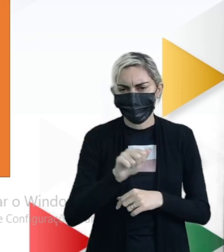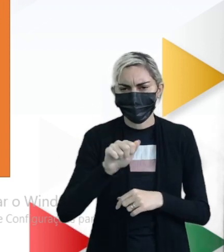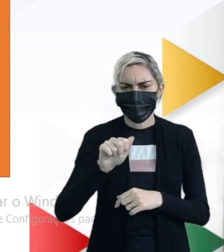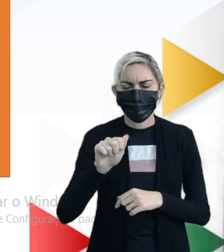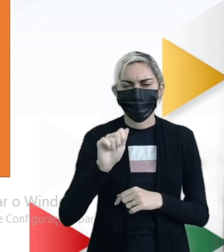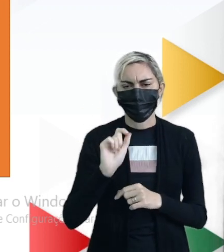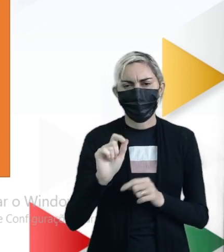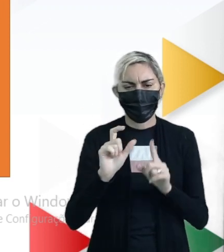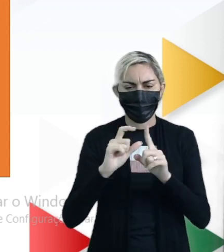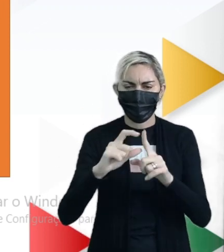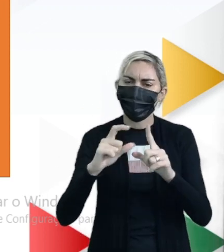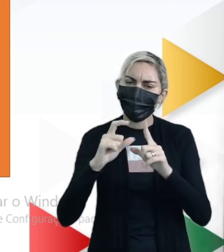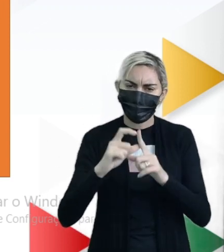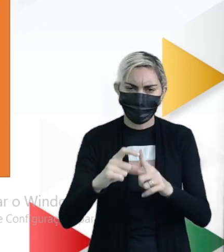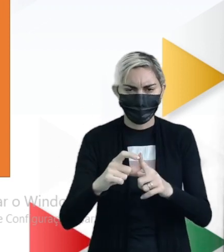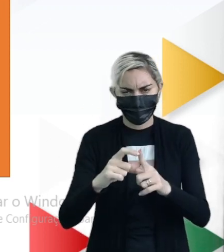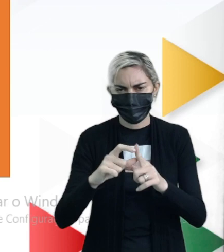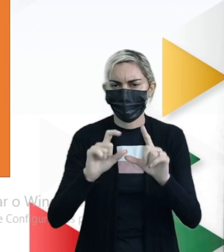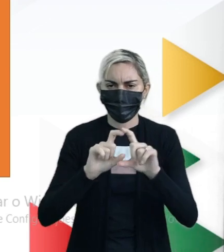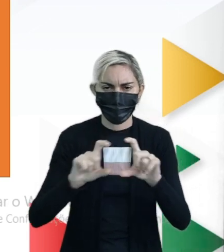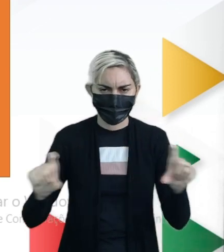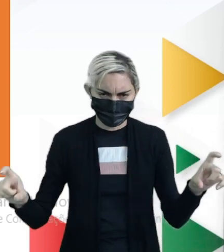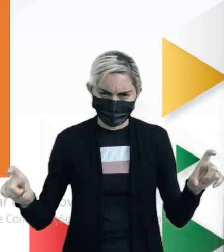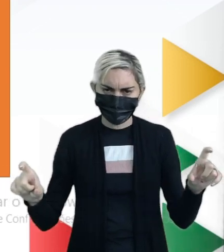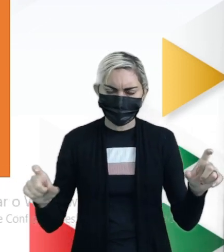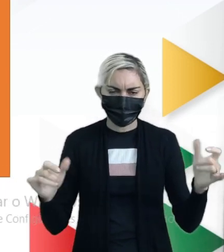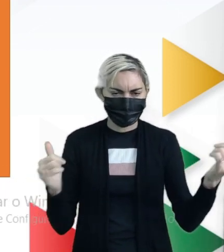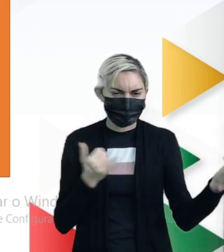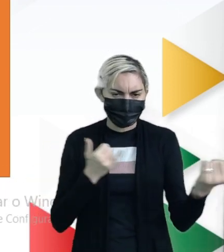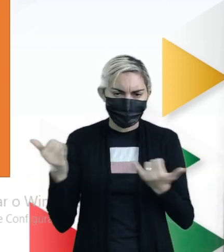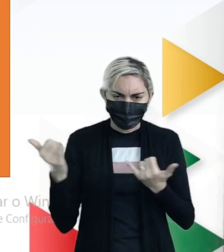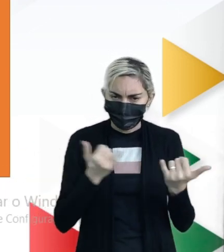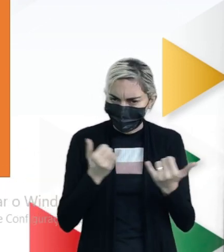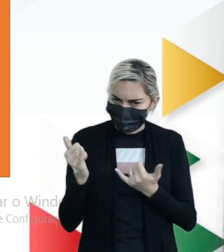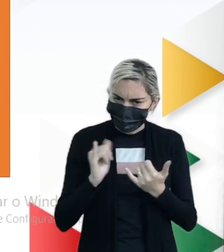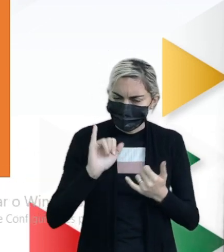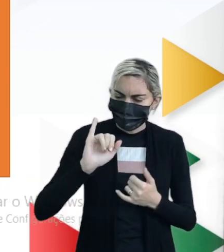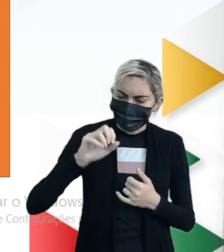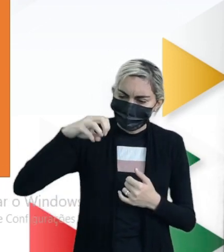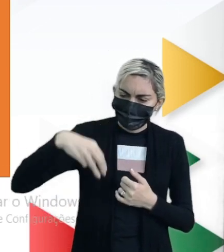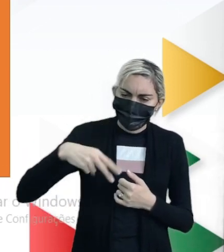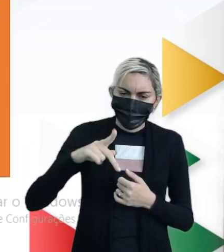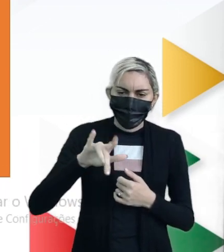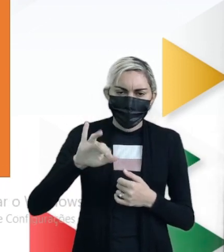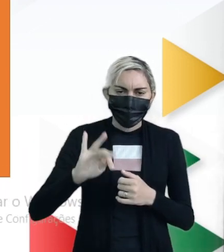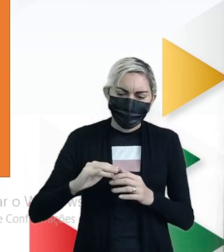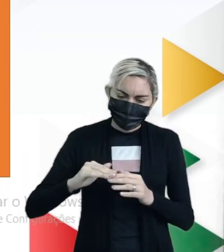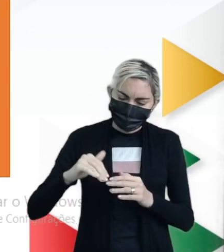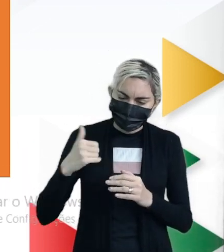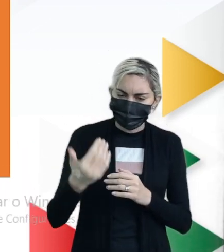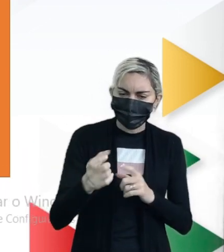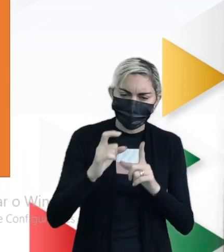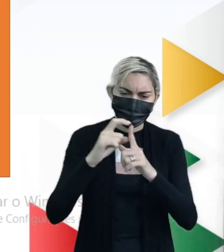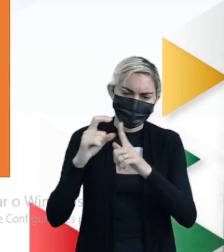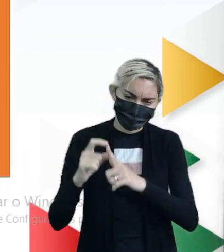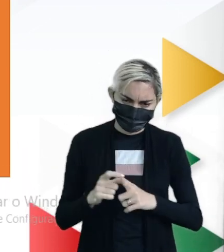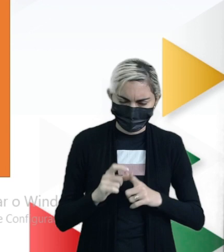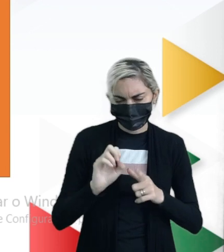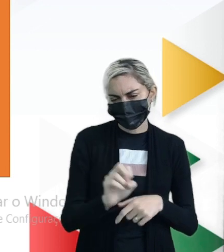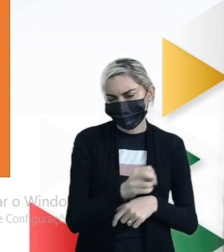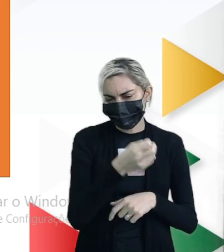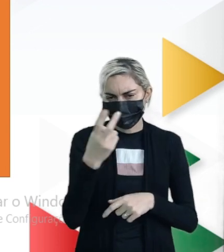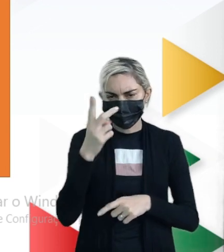léxico? É a palavra na frase. As informações implícitas decorrem de palavras